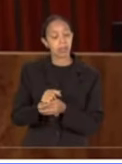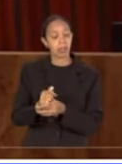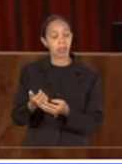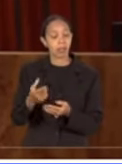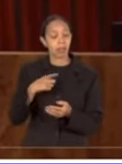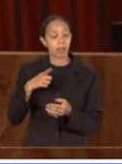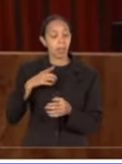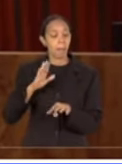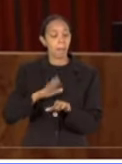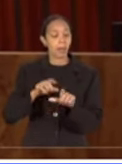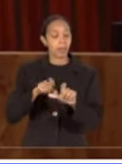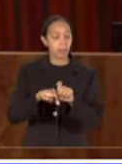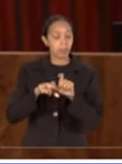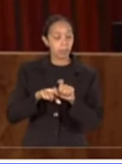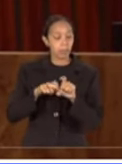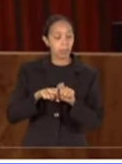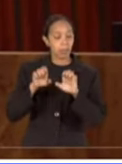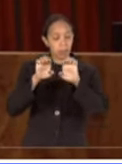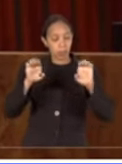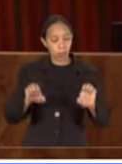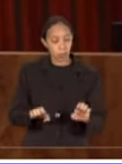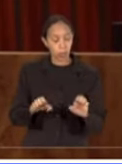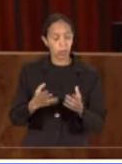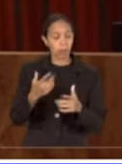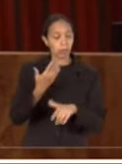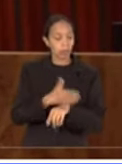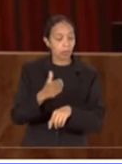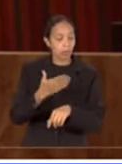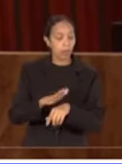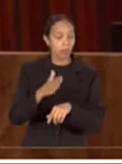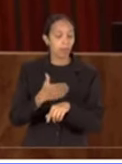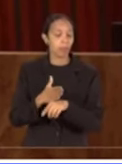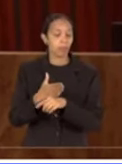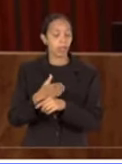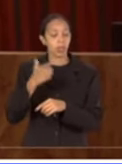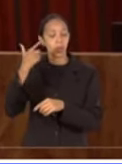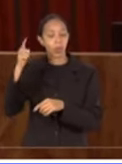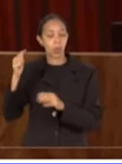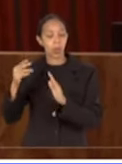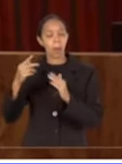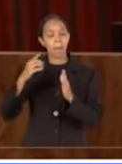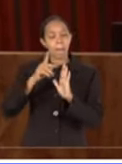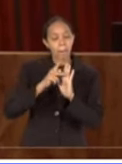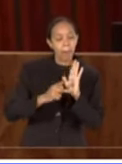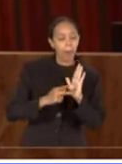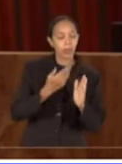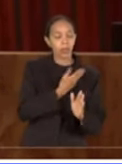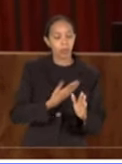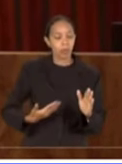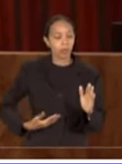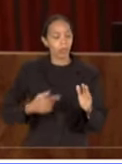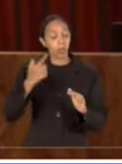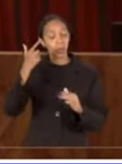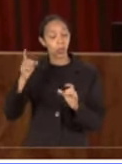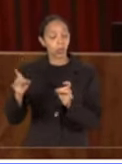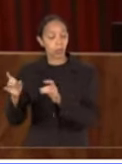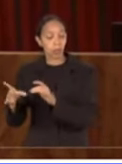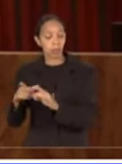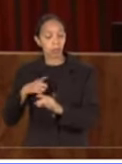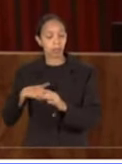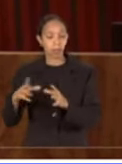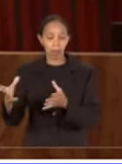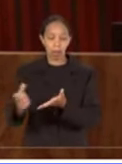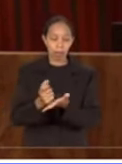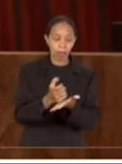despesas de infraestrutura, segurança, treinamentos, assessorias, planos de governo e uma infinidade de outros gastos teriam alavancado prematuramente